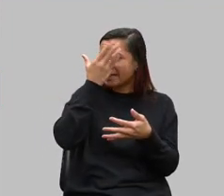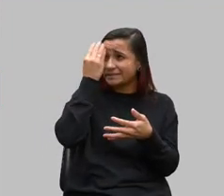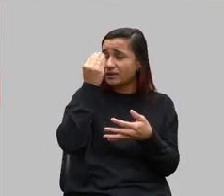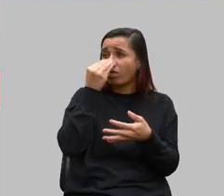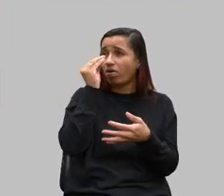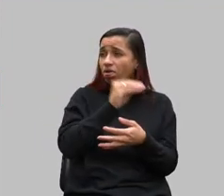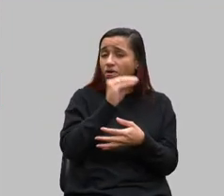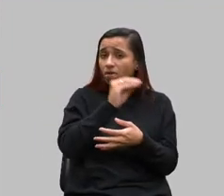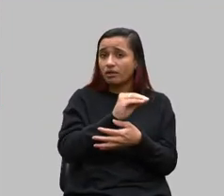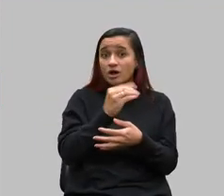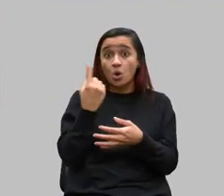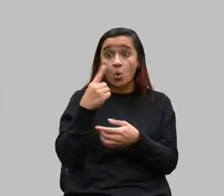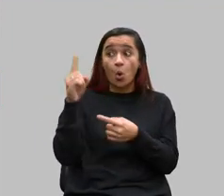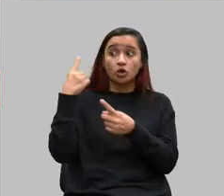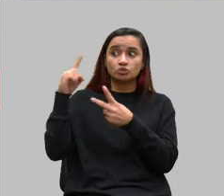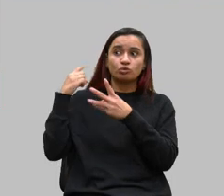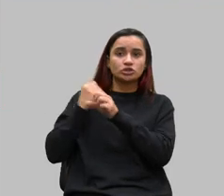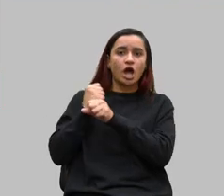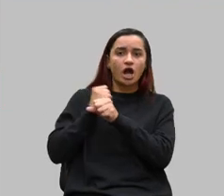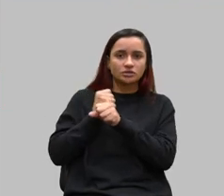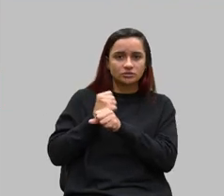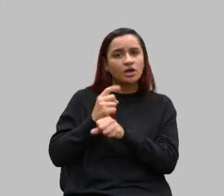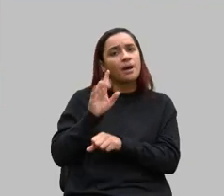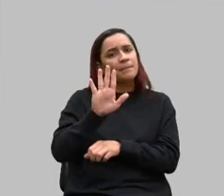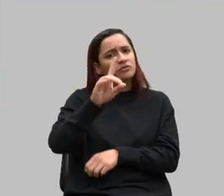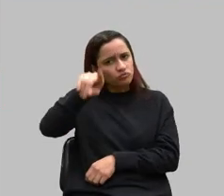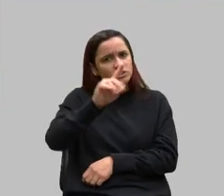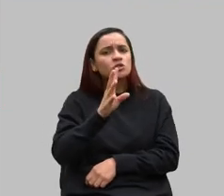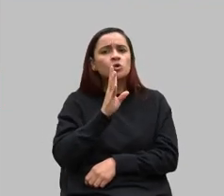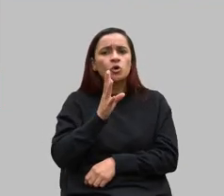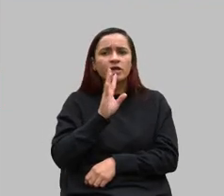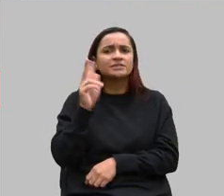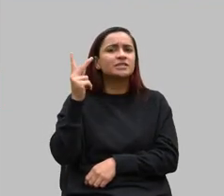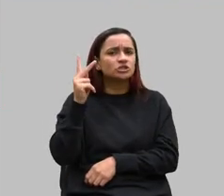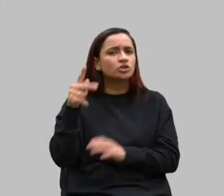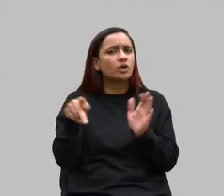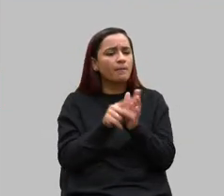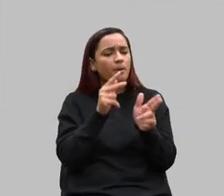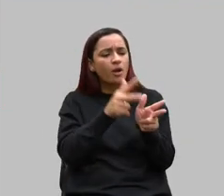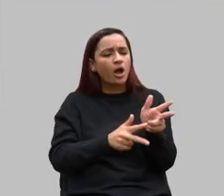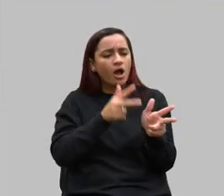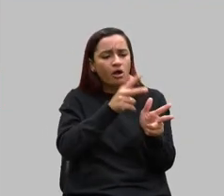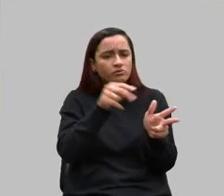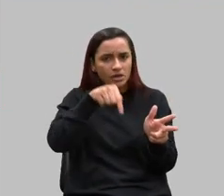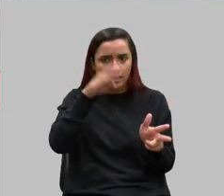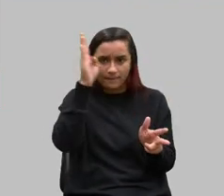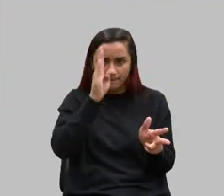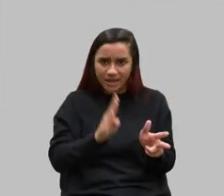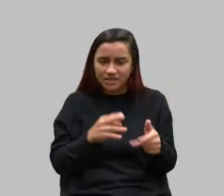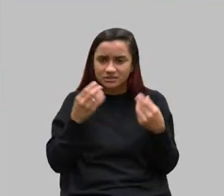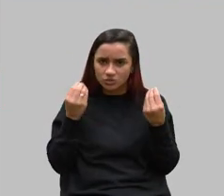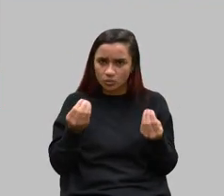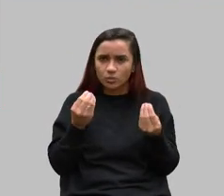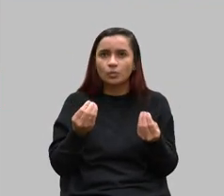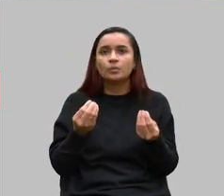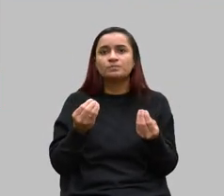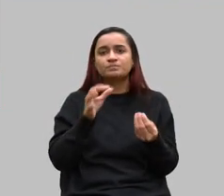Senhores aqui conhecem bem a história da antiga Rede Ferroviária brasileira né do Brasil